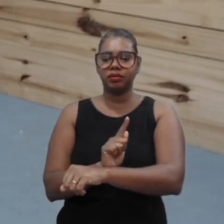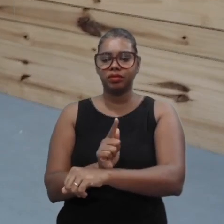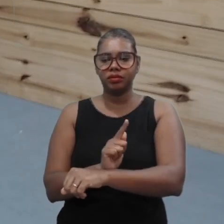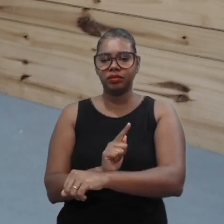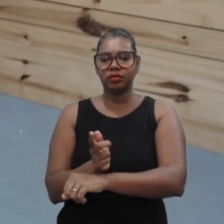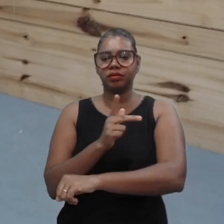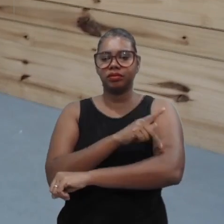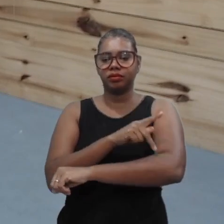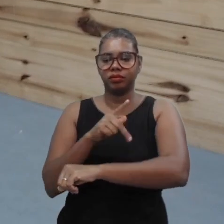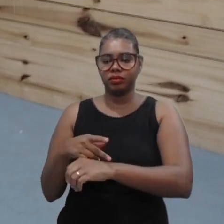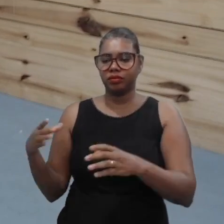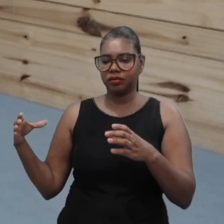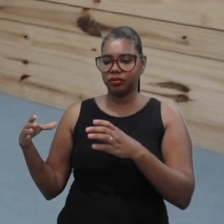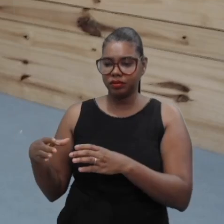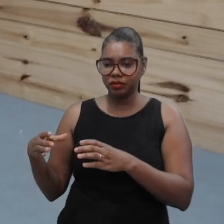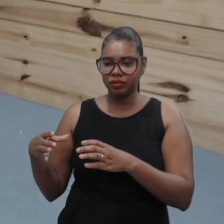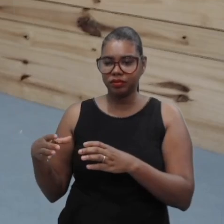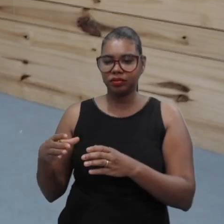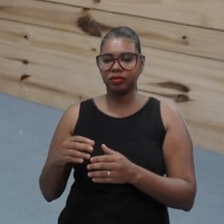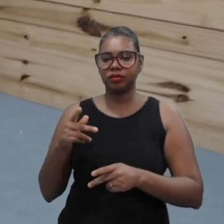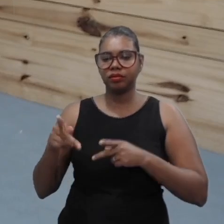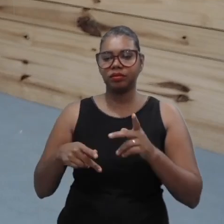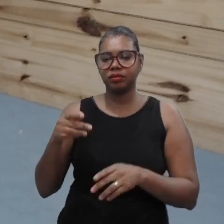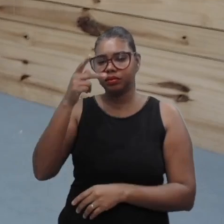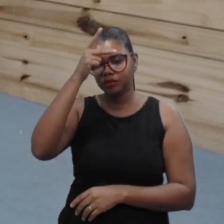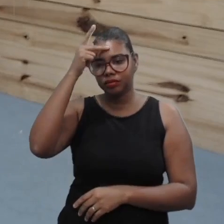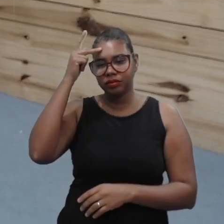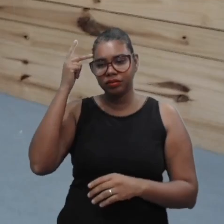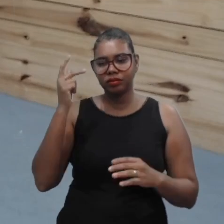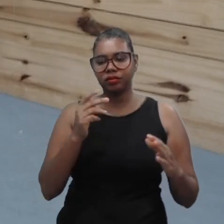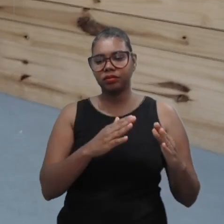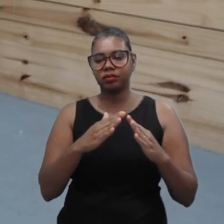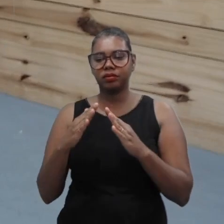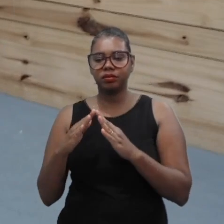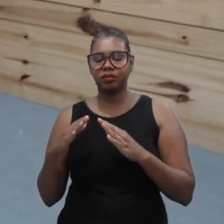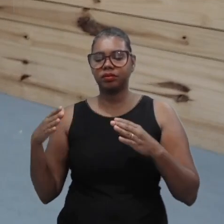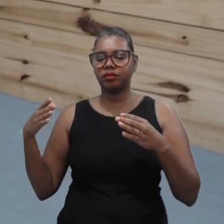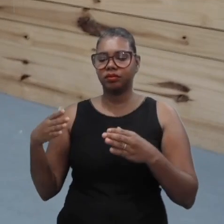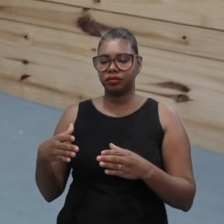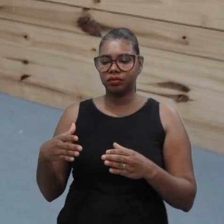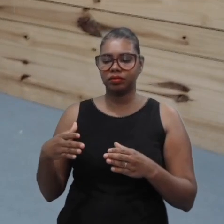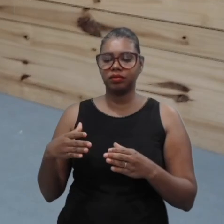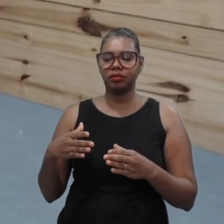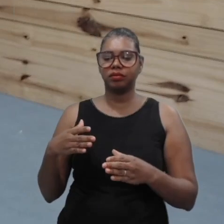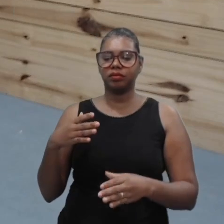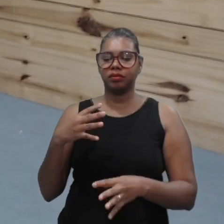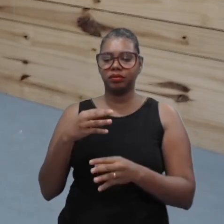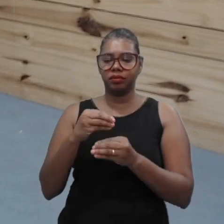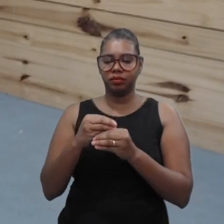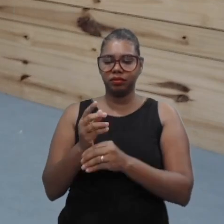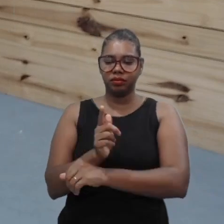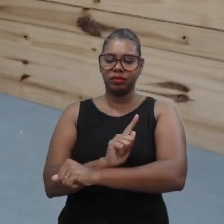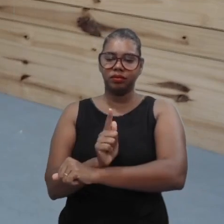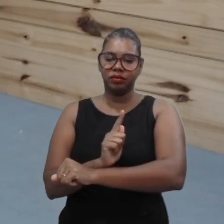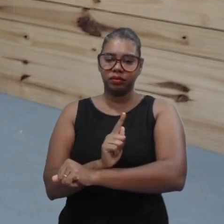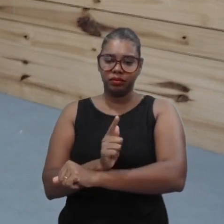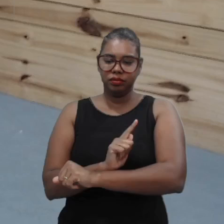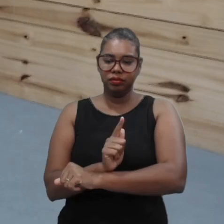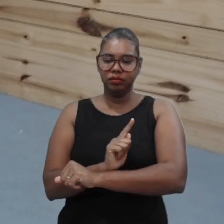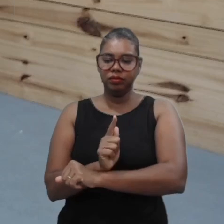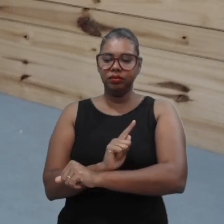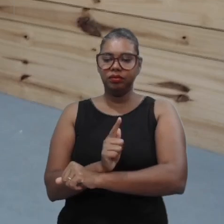a comunidade também em torno, como um processo que está inserido na gestão e